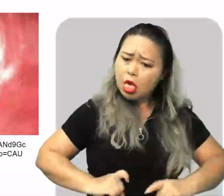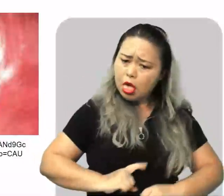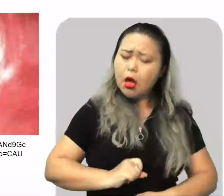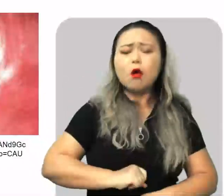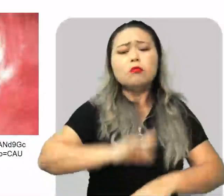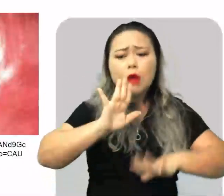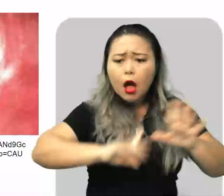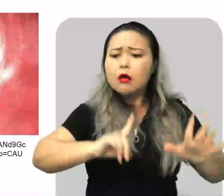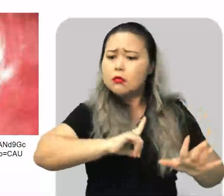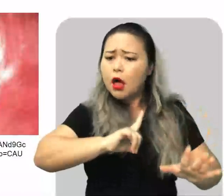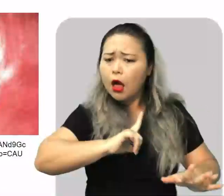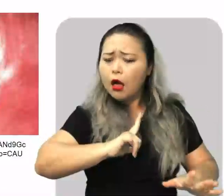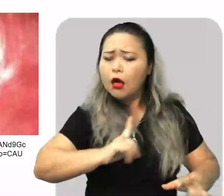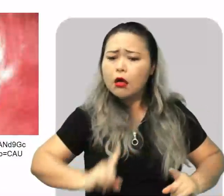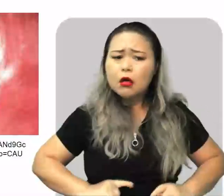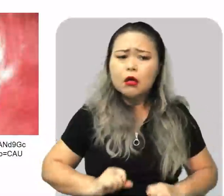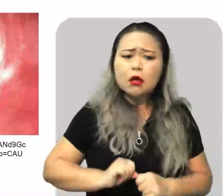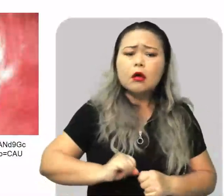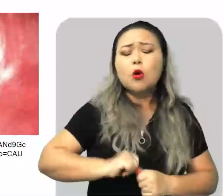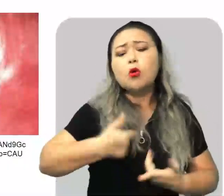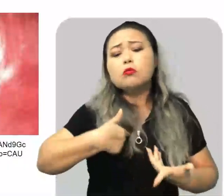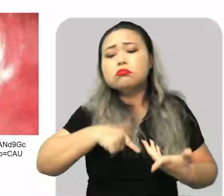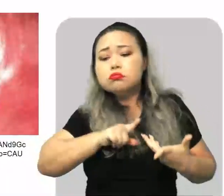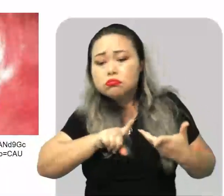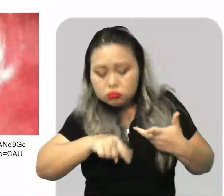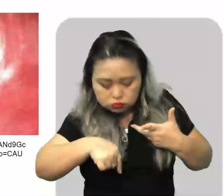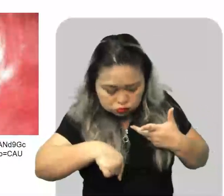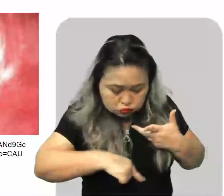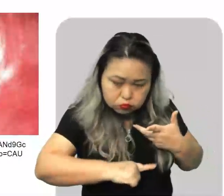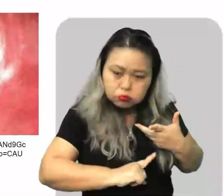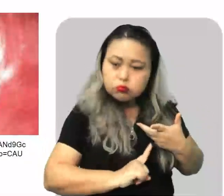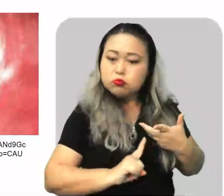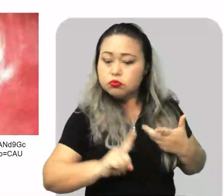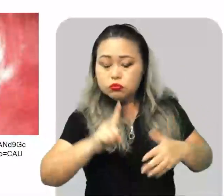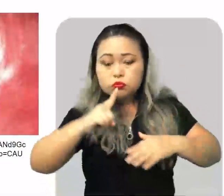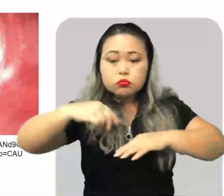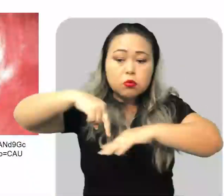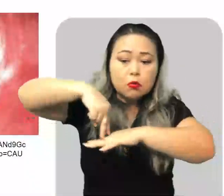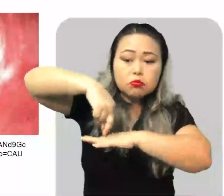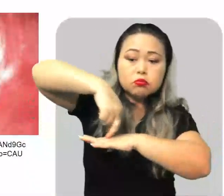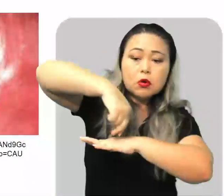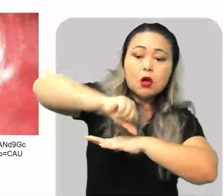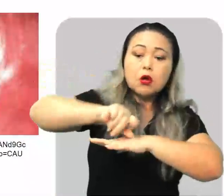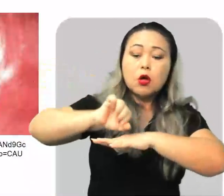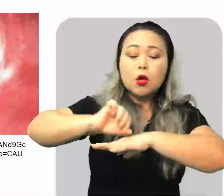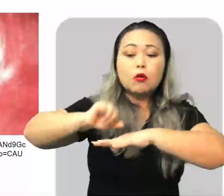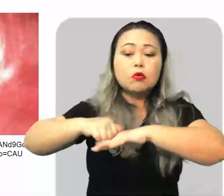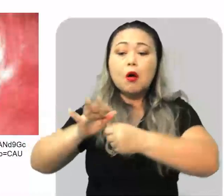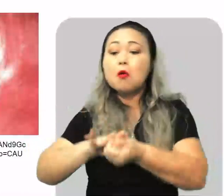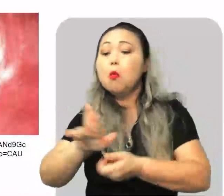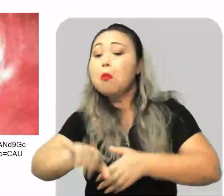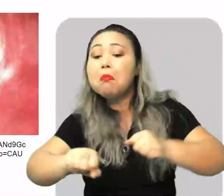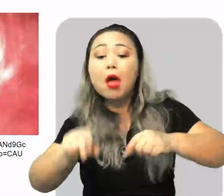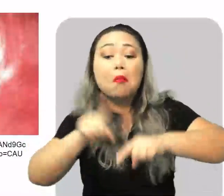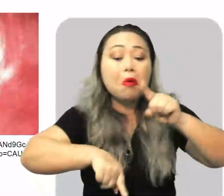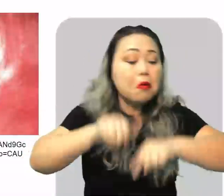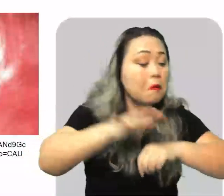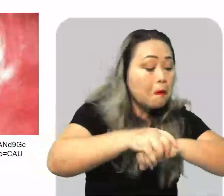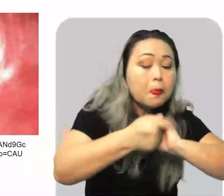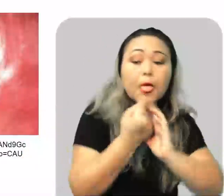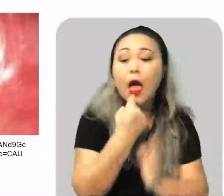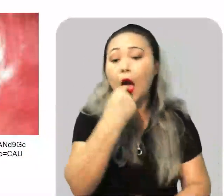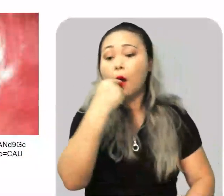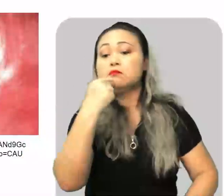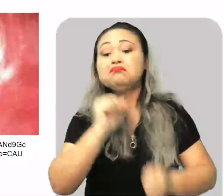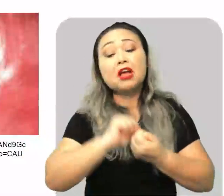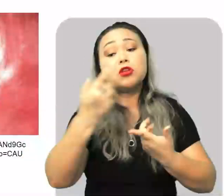Qualquer organismo vai ter verme. Esses vermes podem estar, seus ovinhos podem estar ali no solo, você pisar descalço, ou manipular algum objeto, botar na